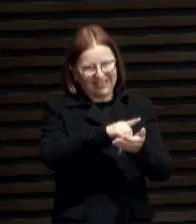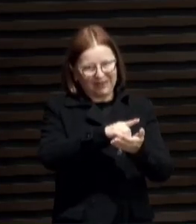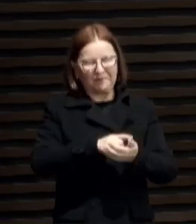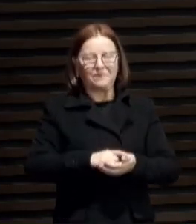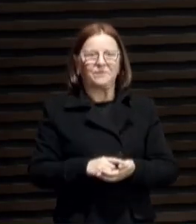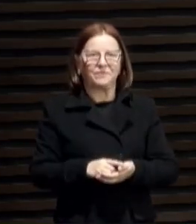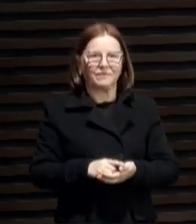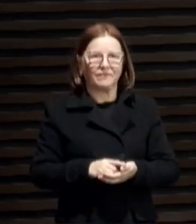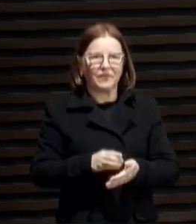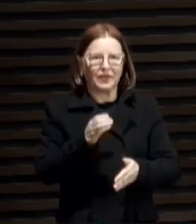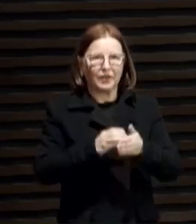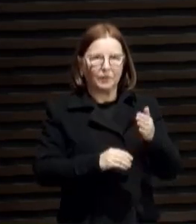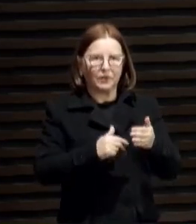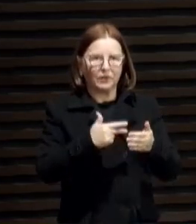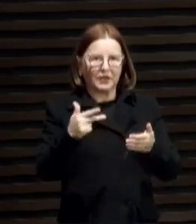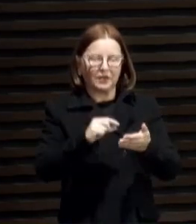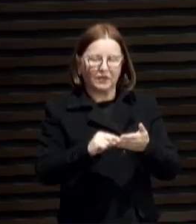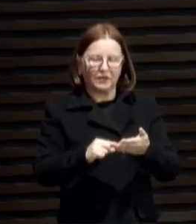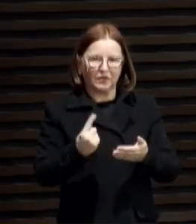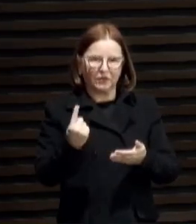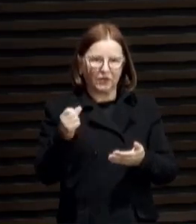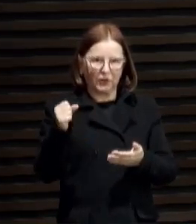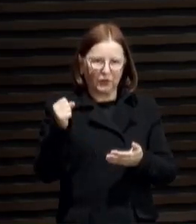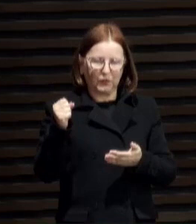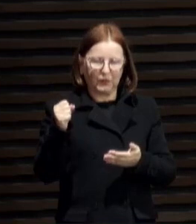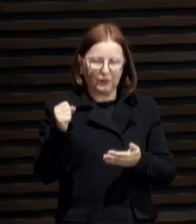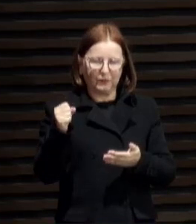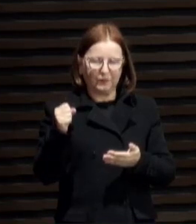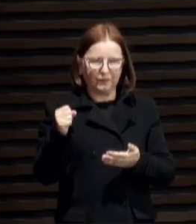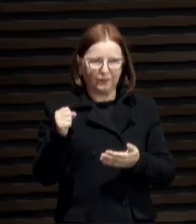3, de 13 a 18. Esse é o último.